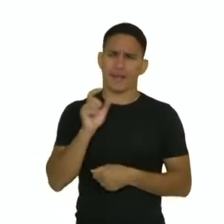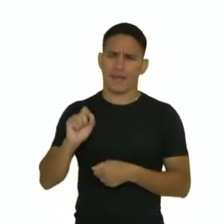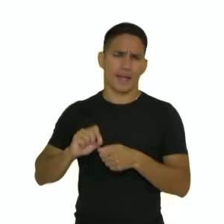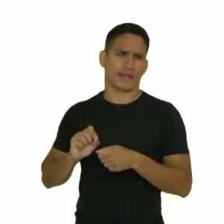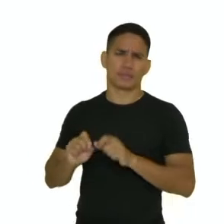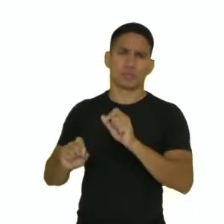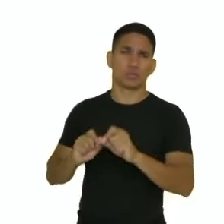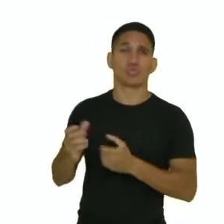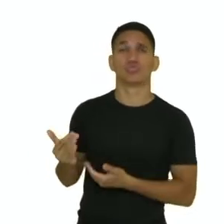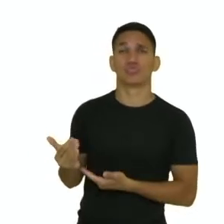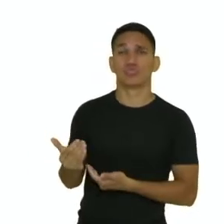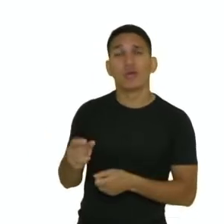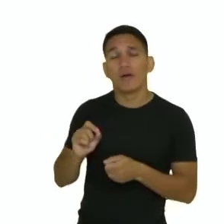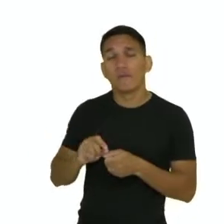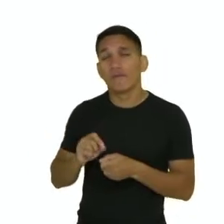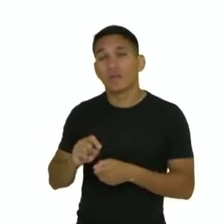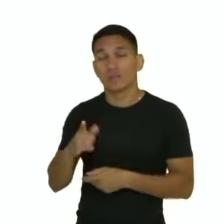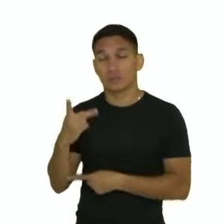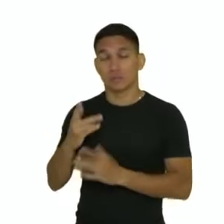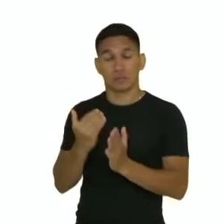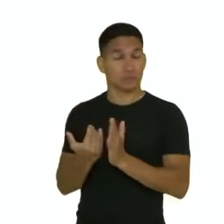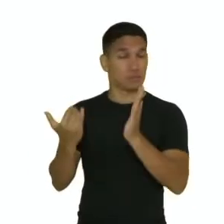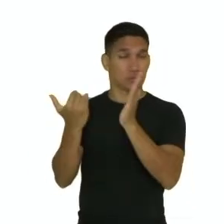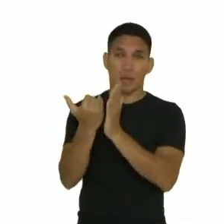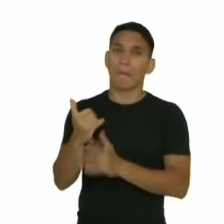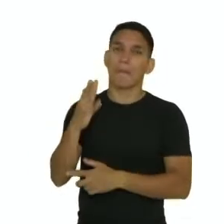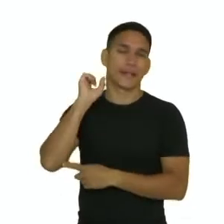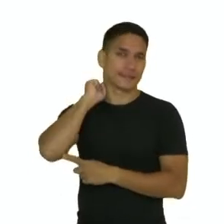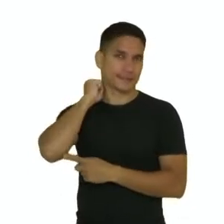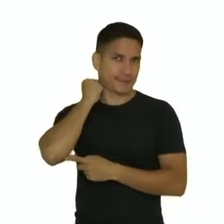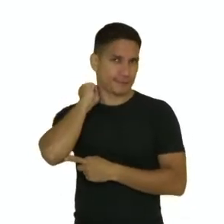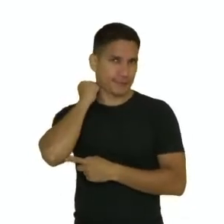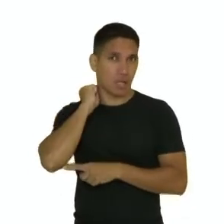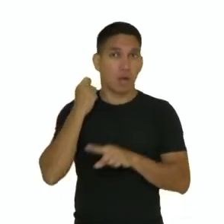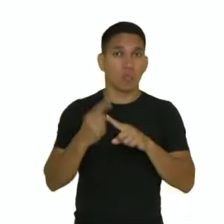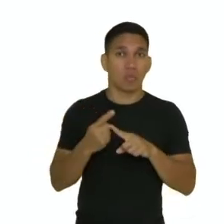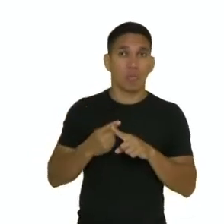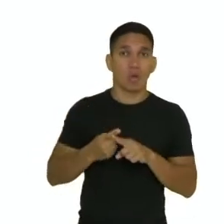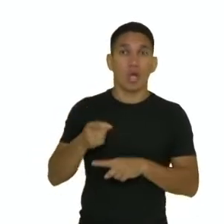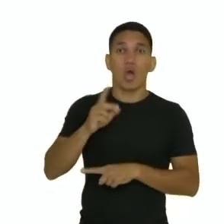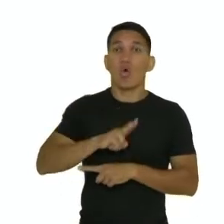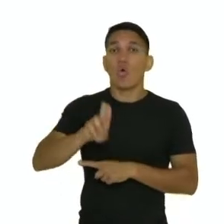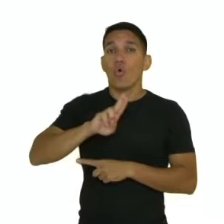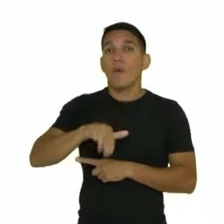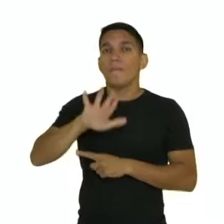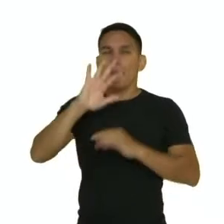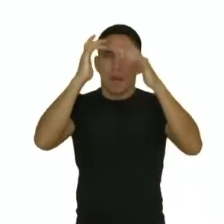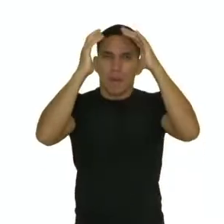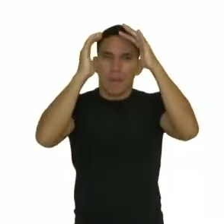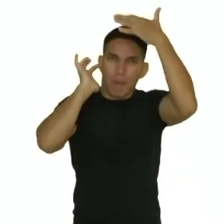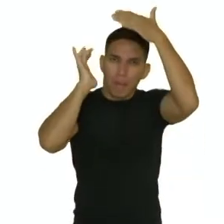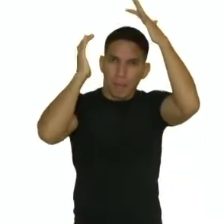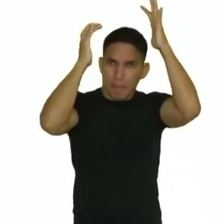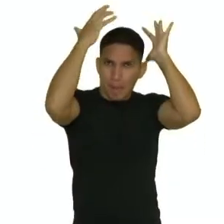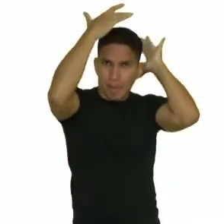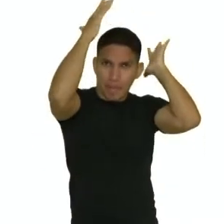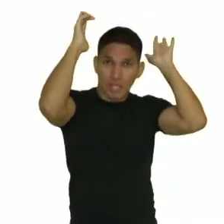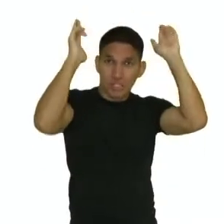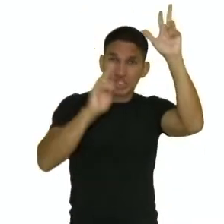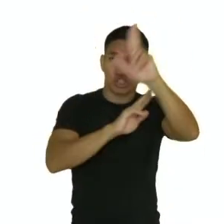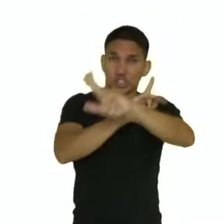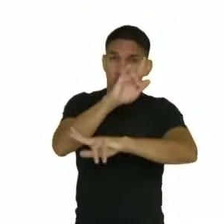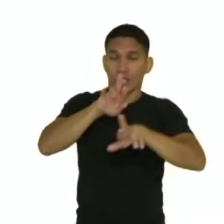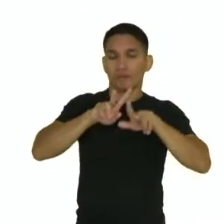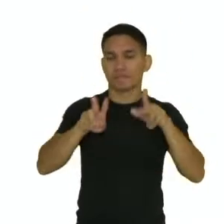adolescentes aumentam o seu nível de estresse, pois estimulam diferentes zonas do cérebro